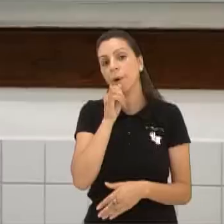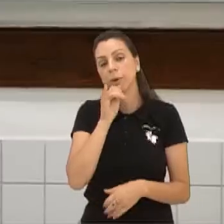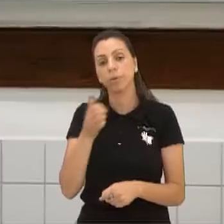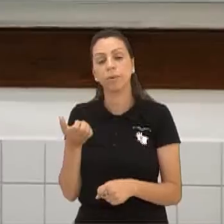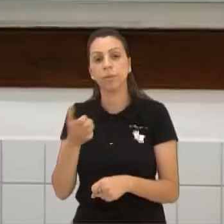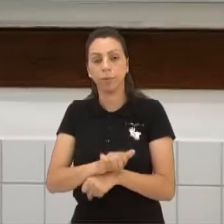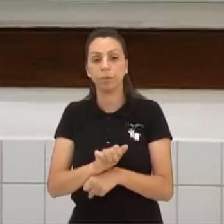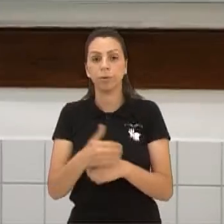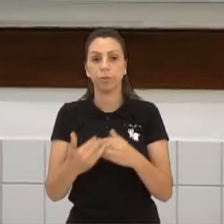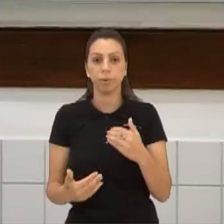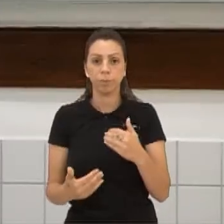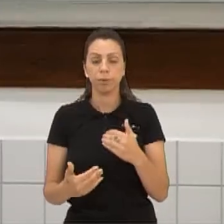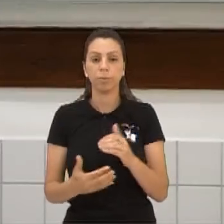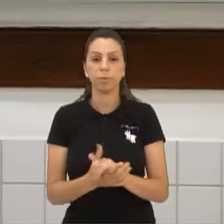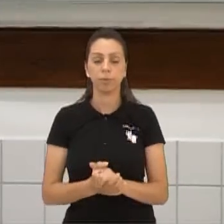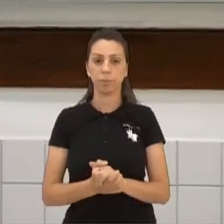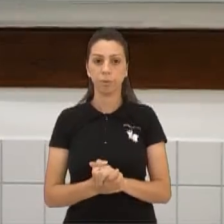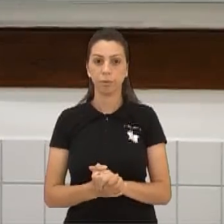exemplo,